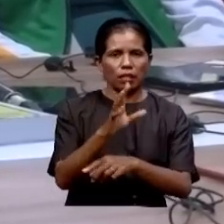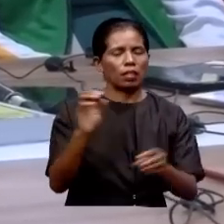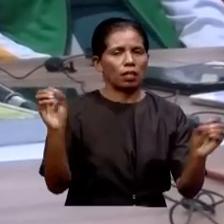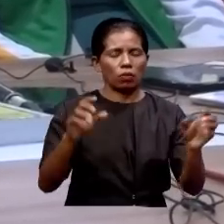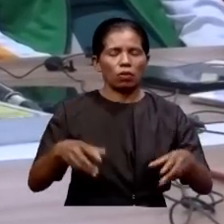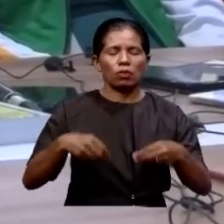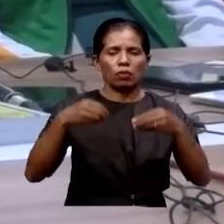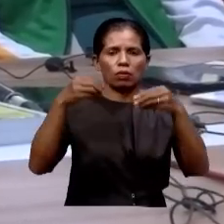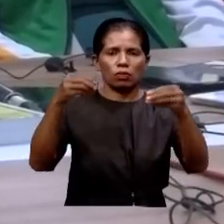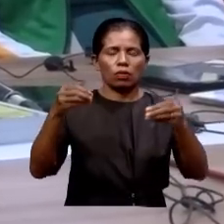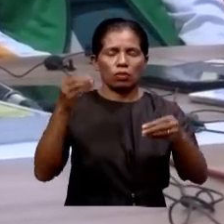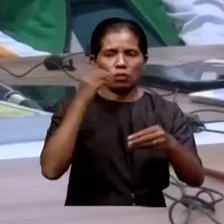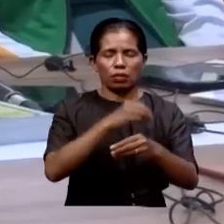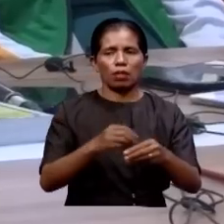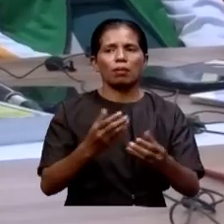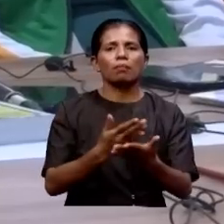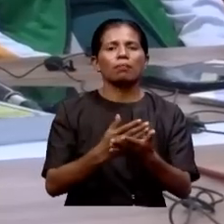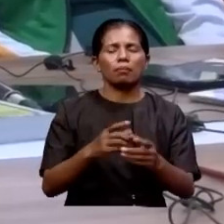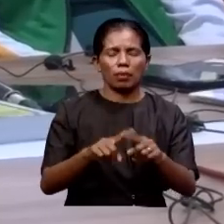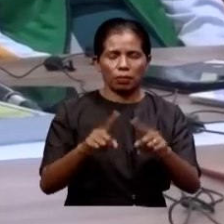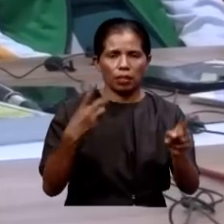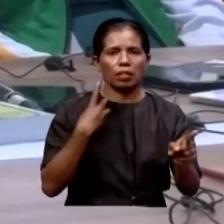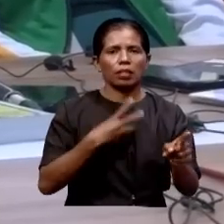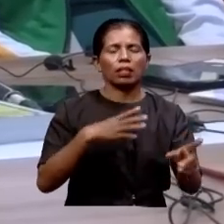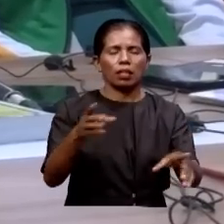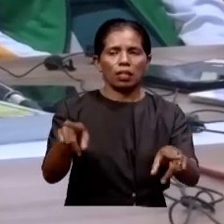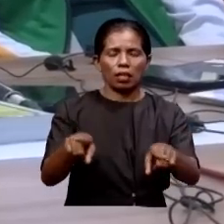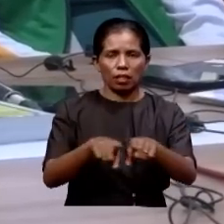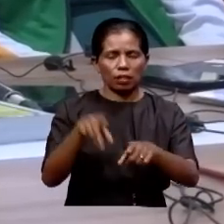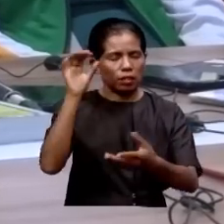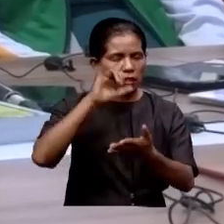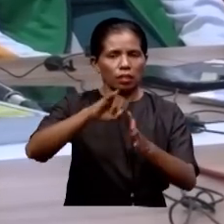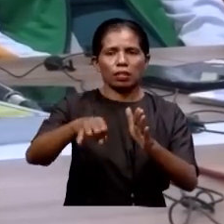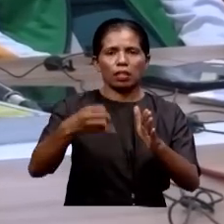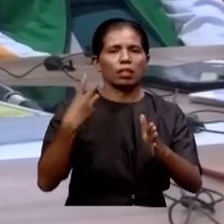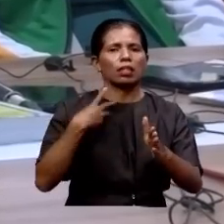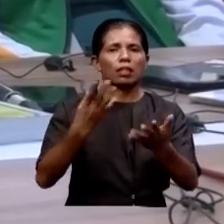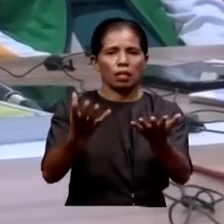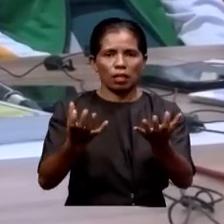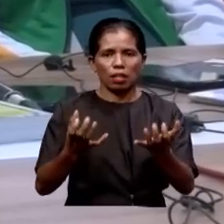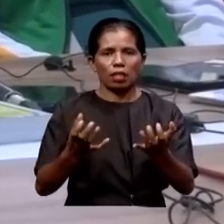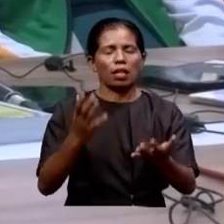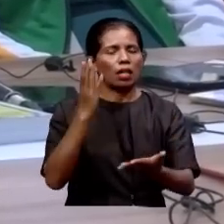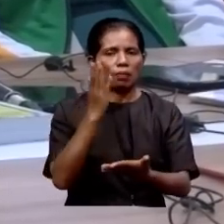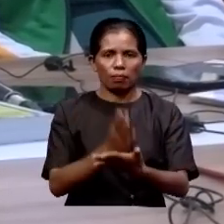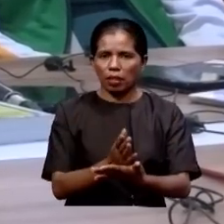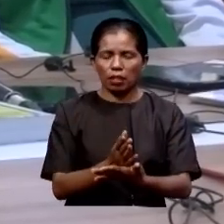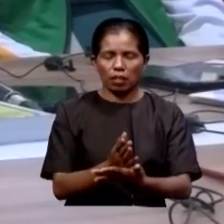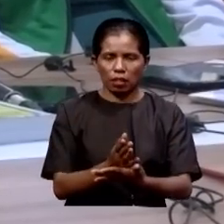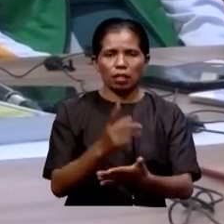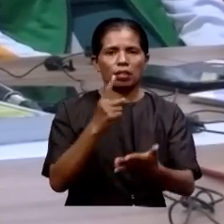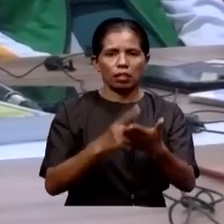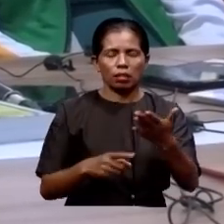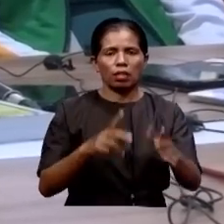fufuan para habelar nafating maybe itarasik asumi kargo anesan sekretari jeral itahakarak hamate filafali saida